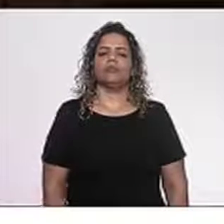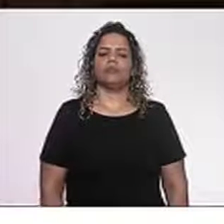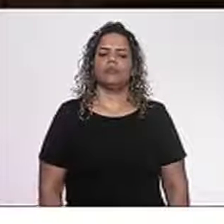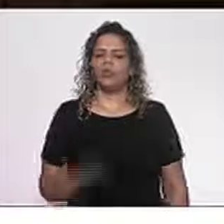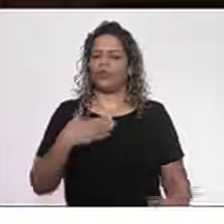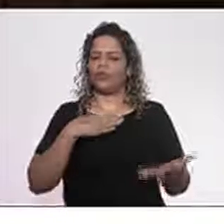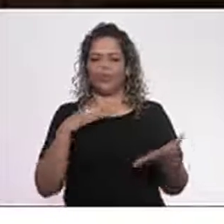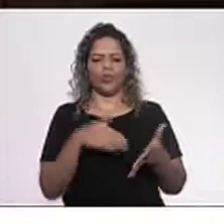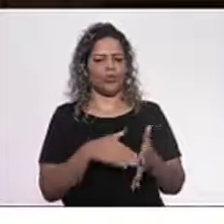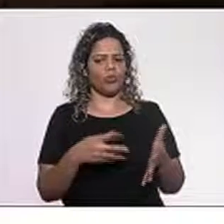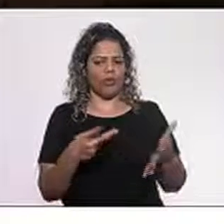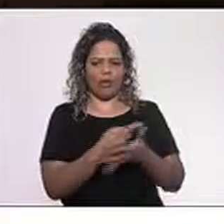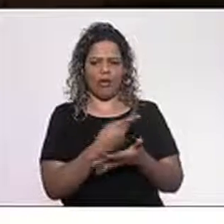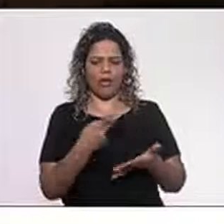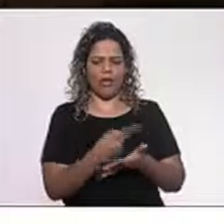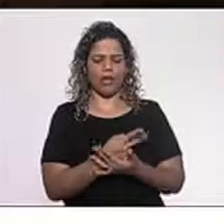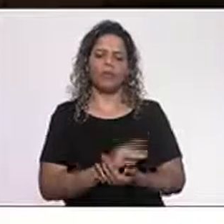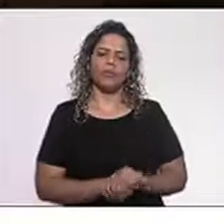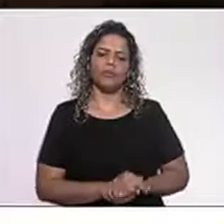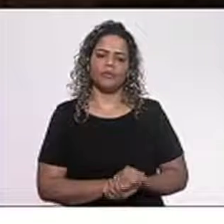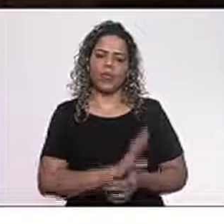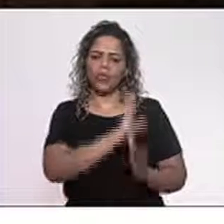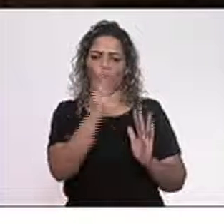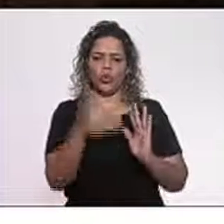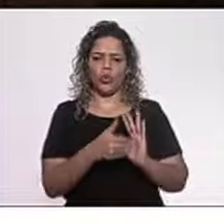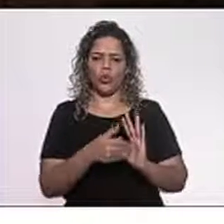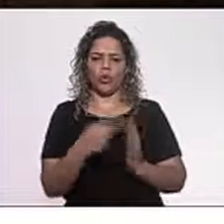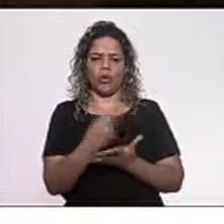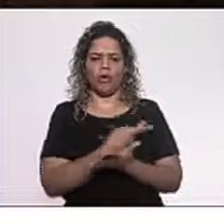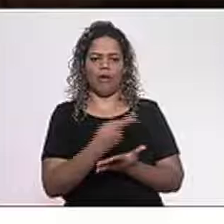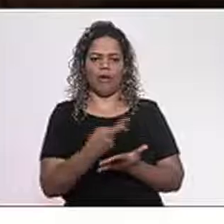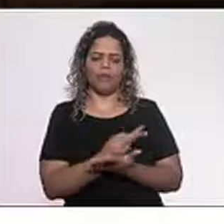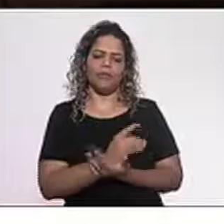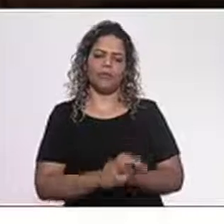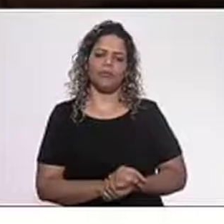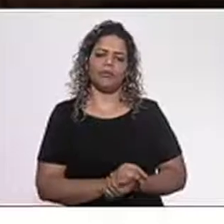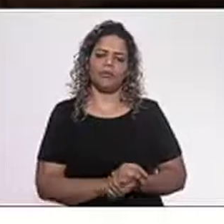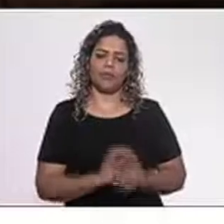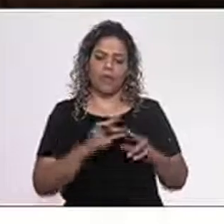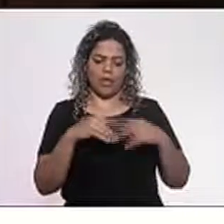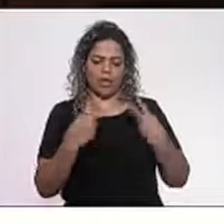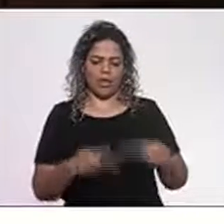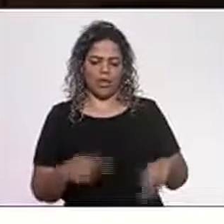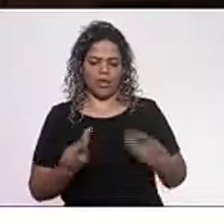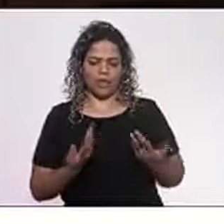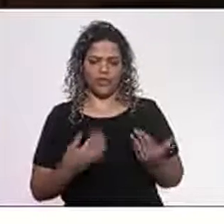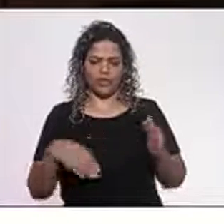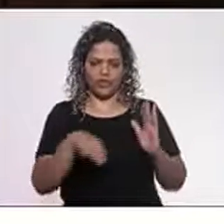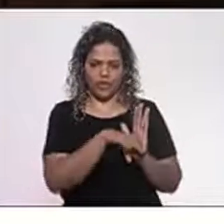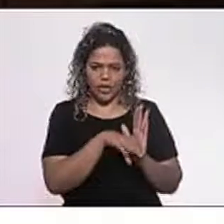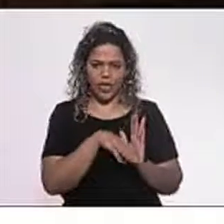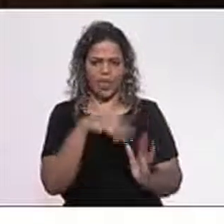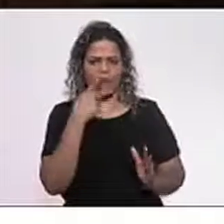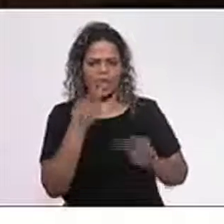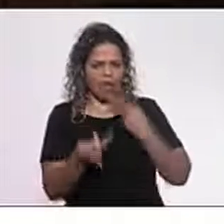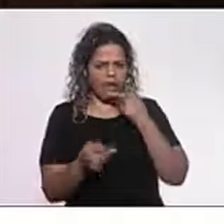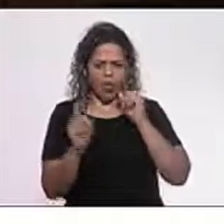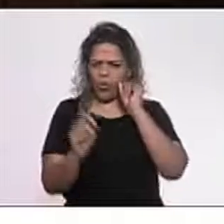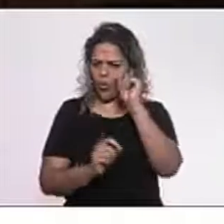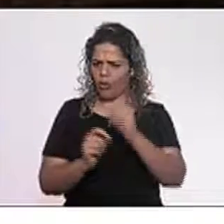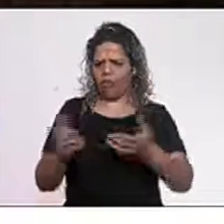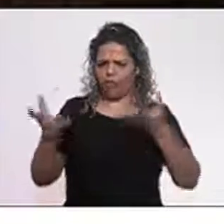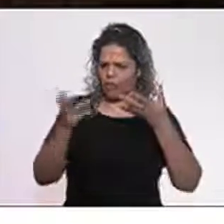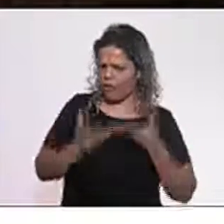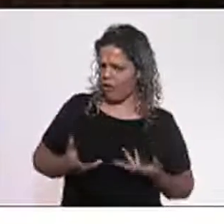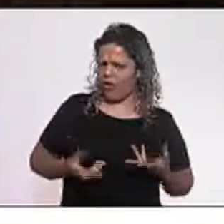está tudo errado. Está tudo errado. Aqui se chega, fala o que quer,